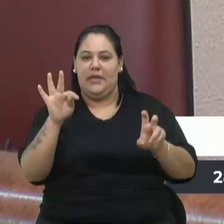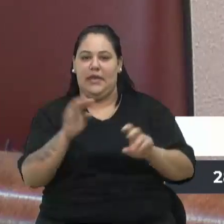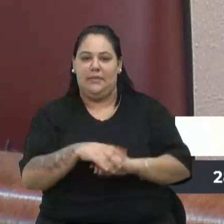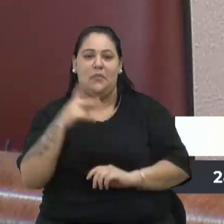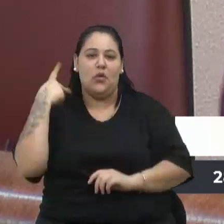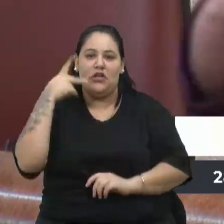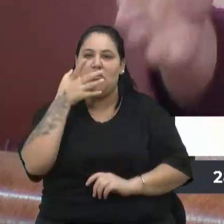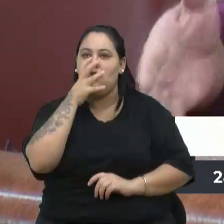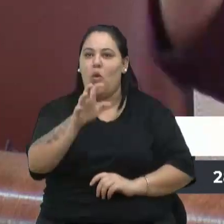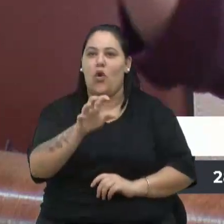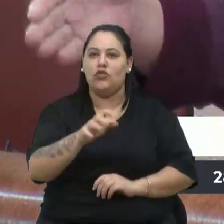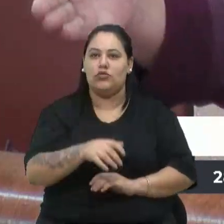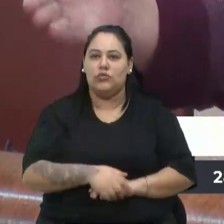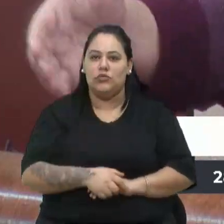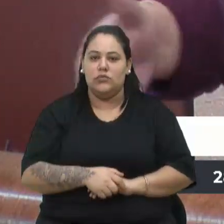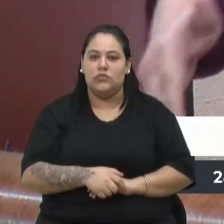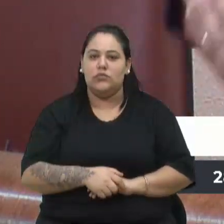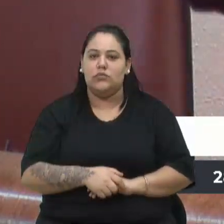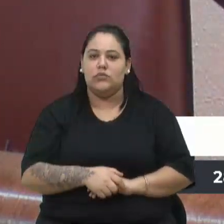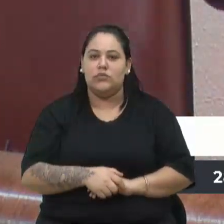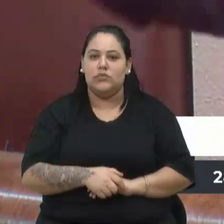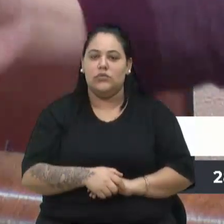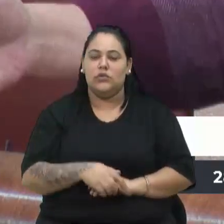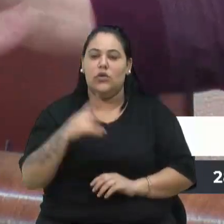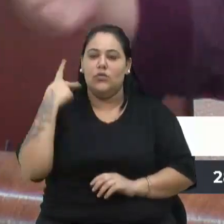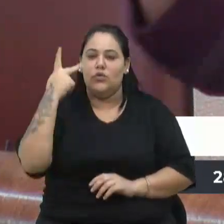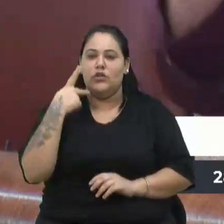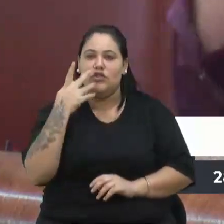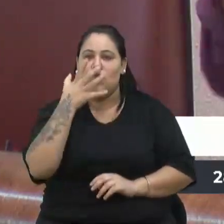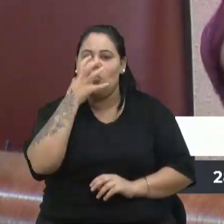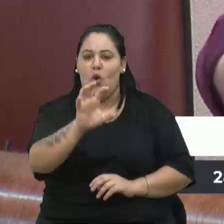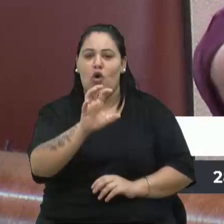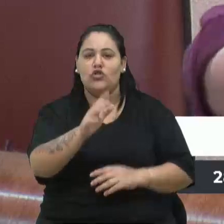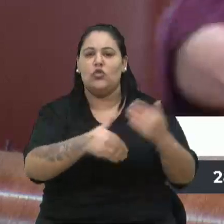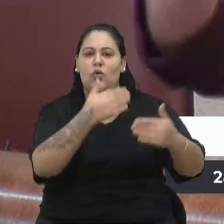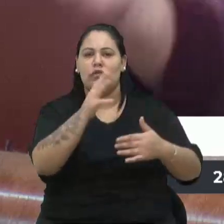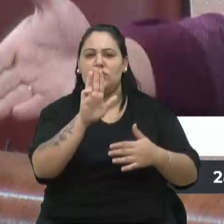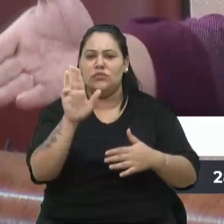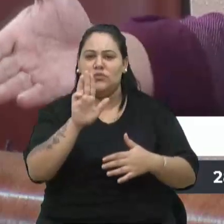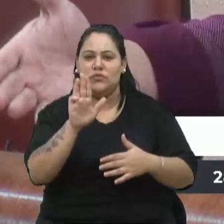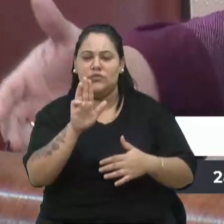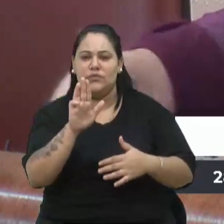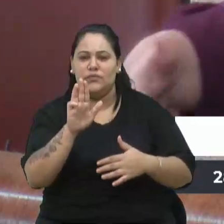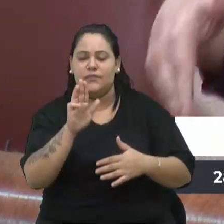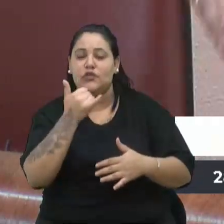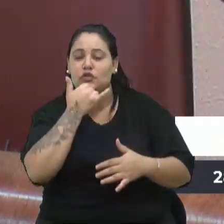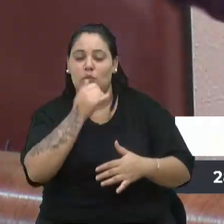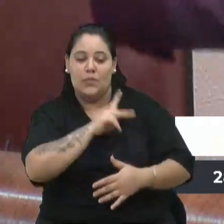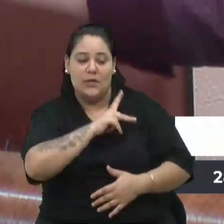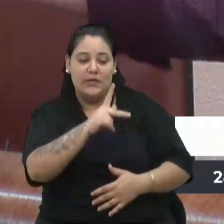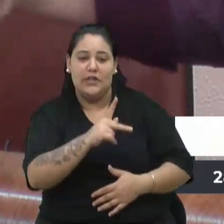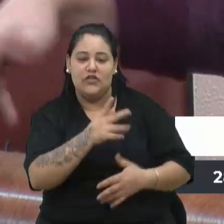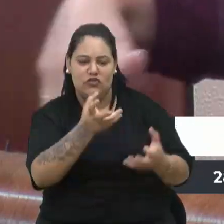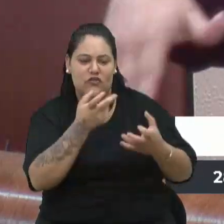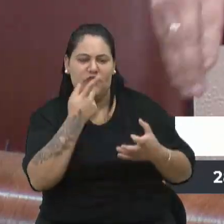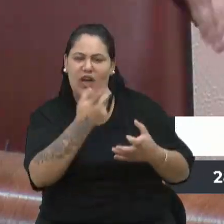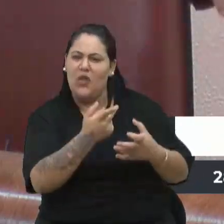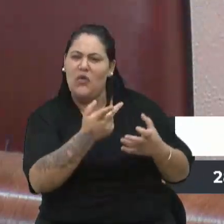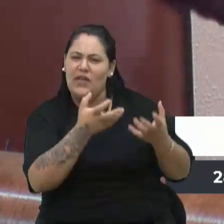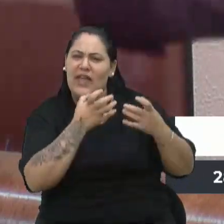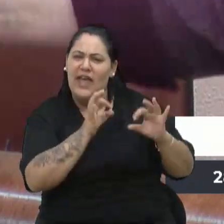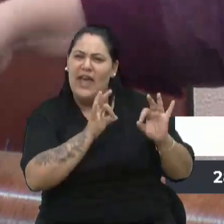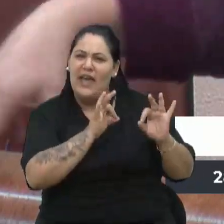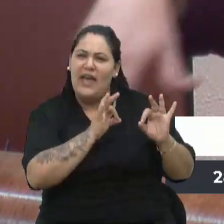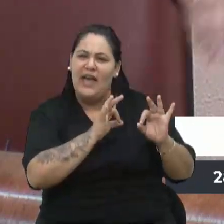ódio. Política do ódio foi quando o presidente deles, falou que quer o mal, né, que quer